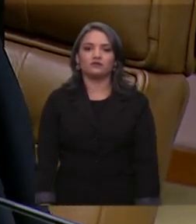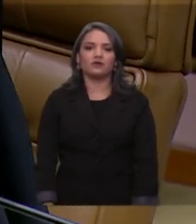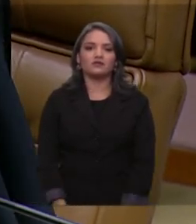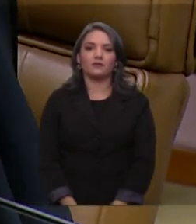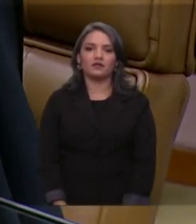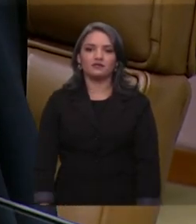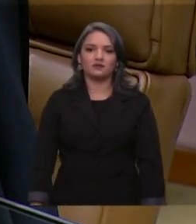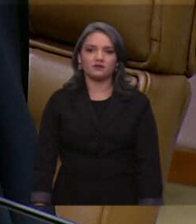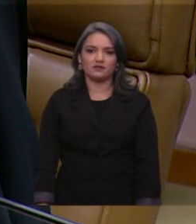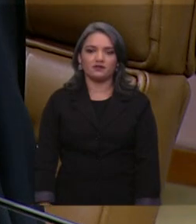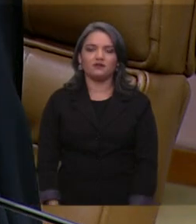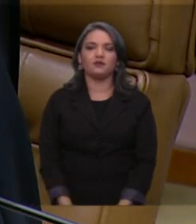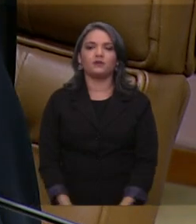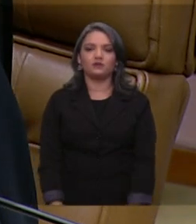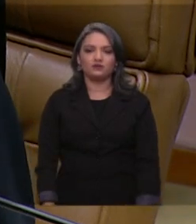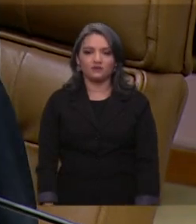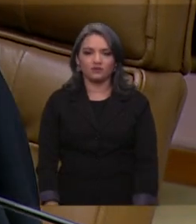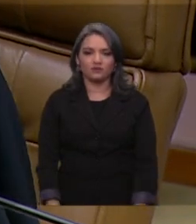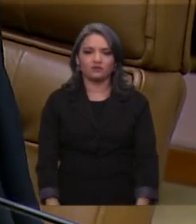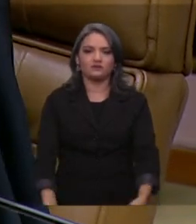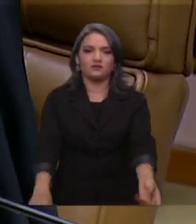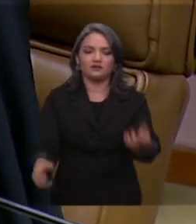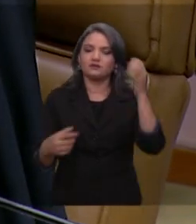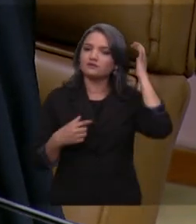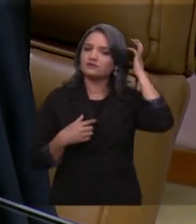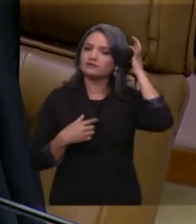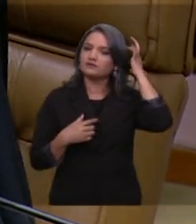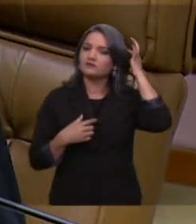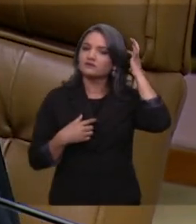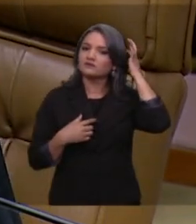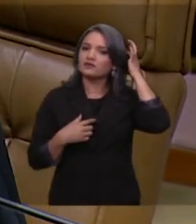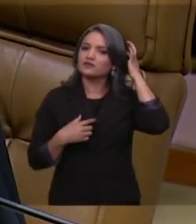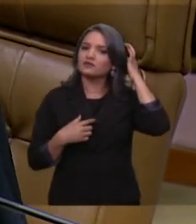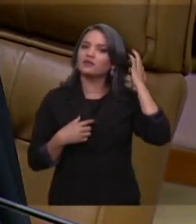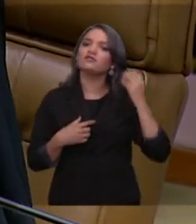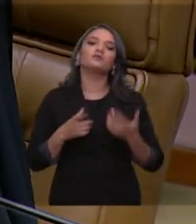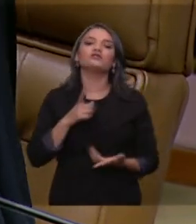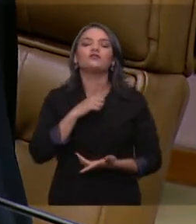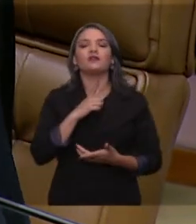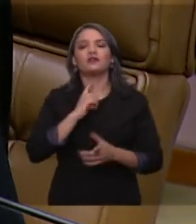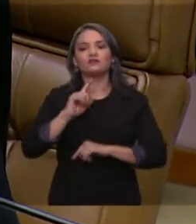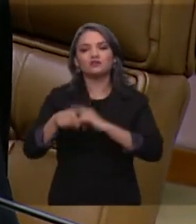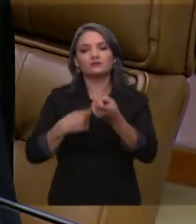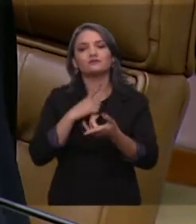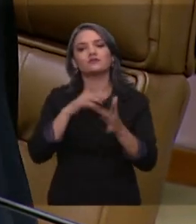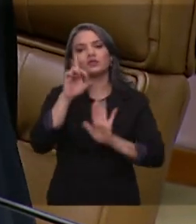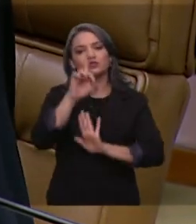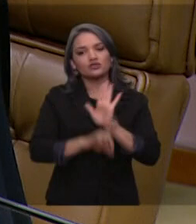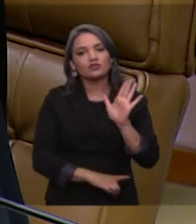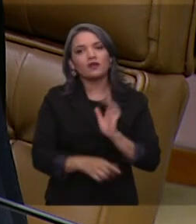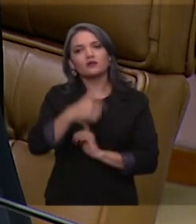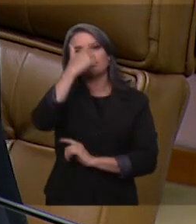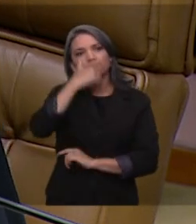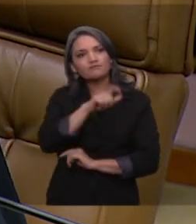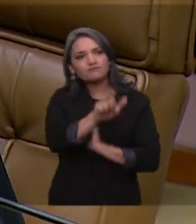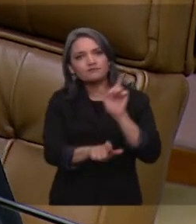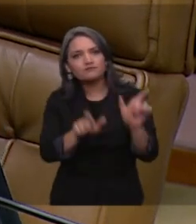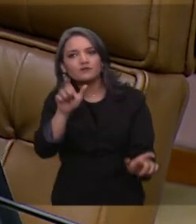porque trouxe uma grande evolução nos direitos de personalidade, direitos da família, reconhecimento